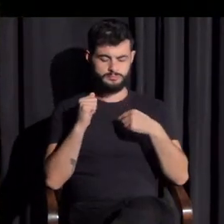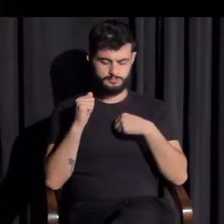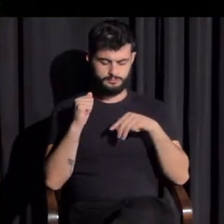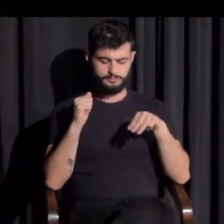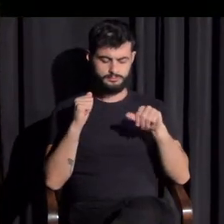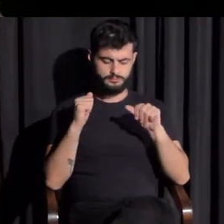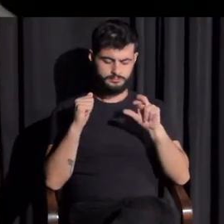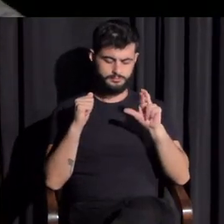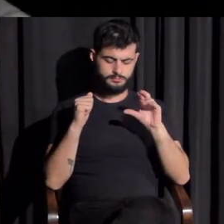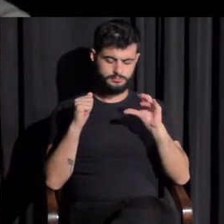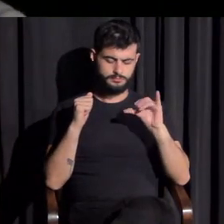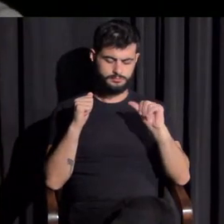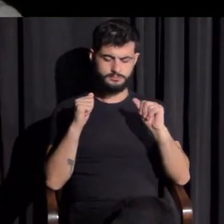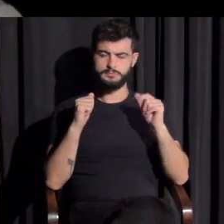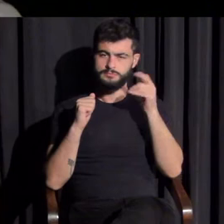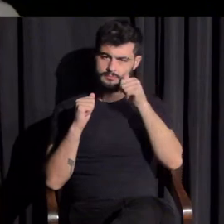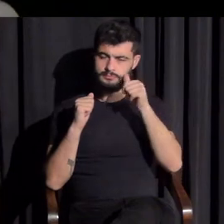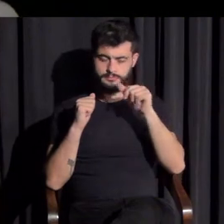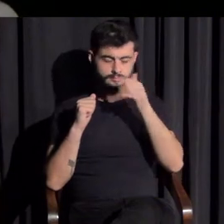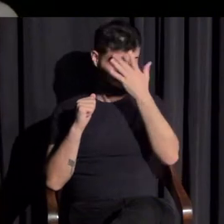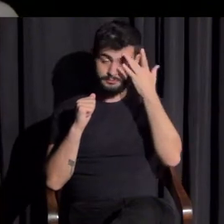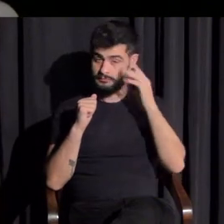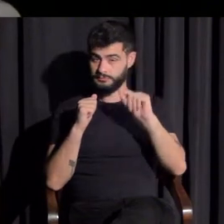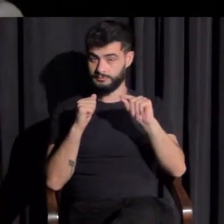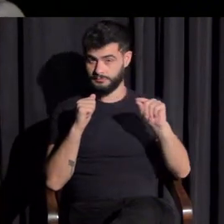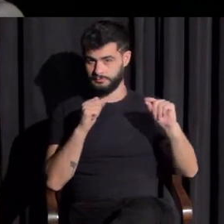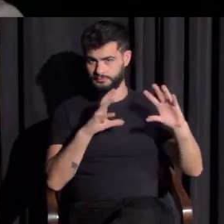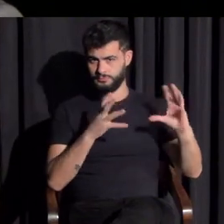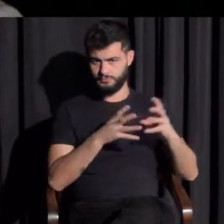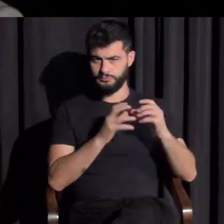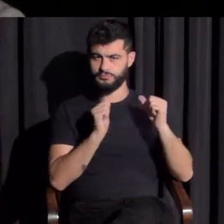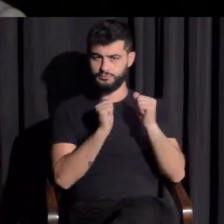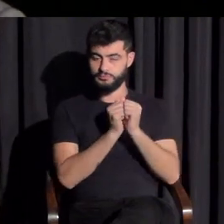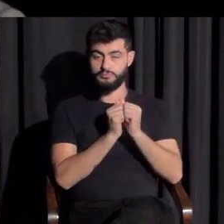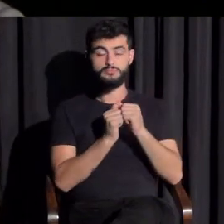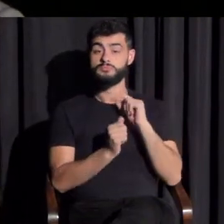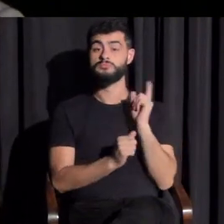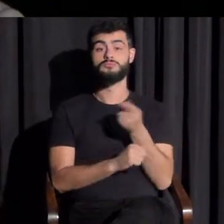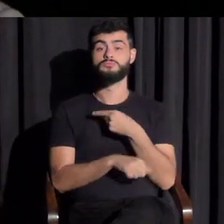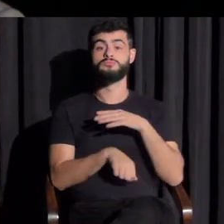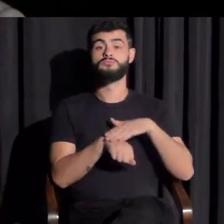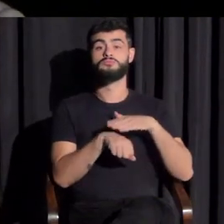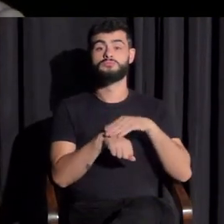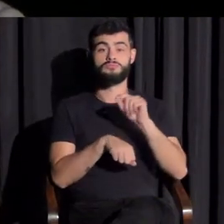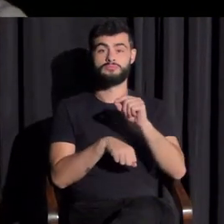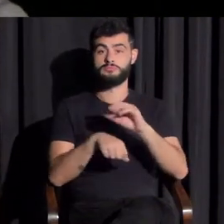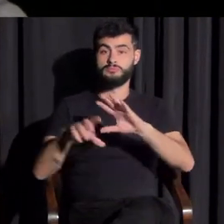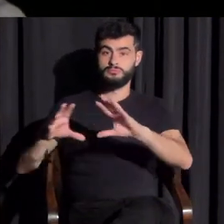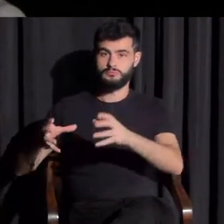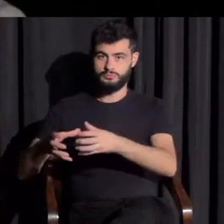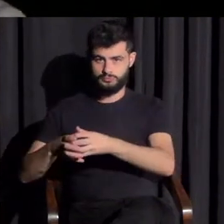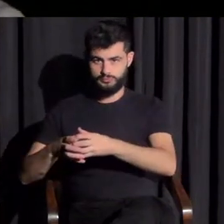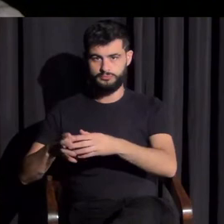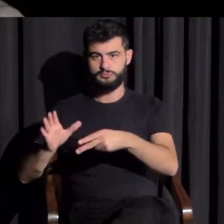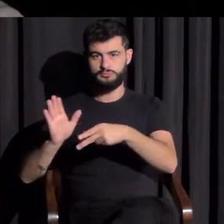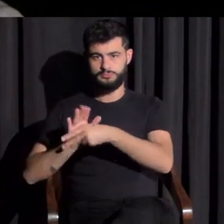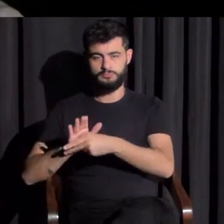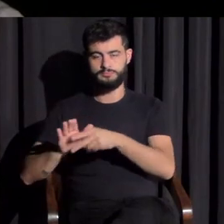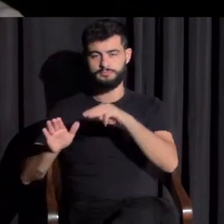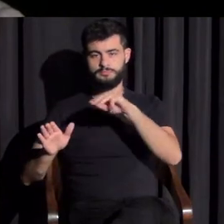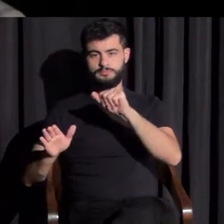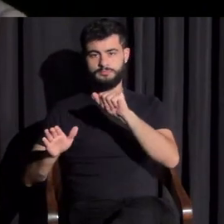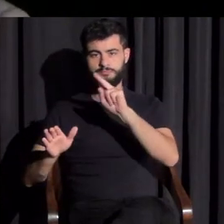do grupo, nós fizemos levamos as crianças, né, da ocupação Mauá para fazer uma visita